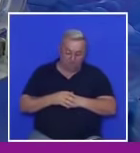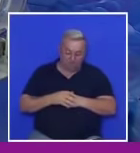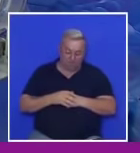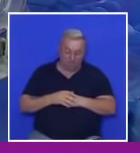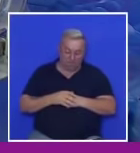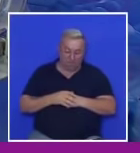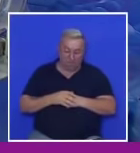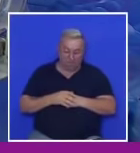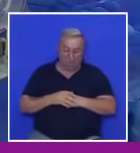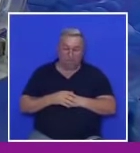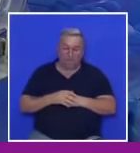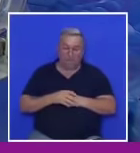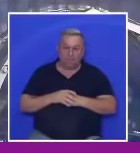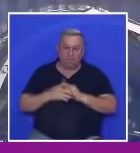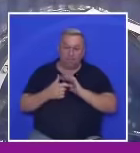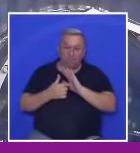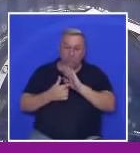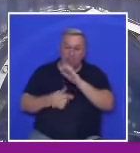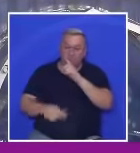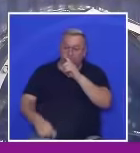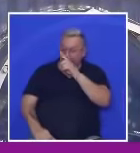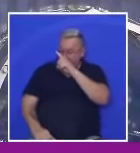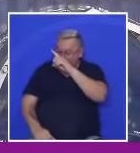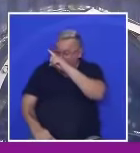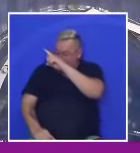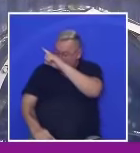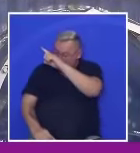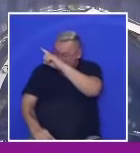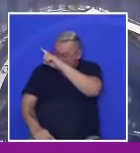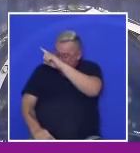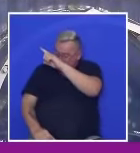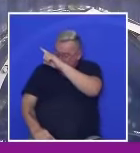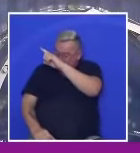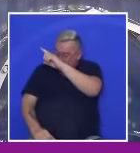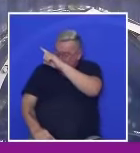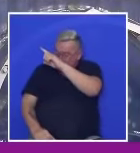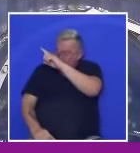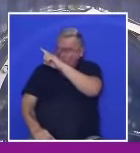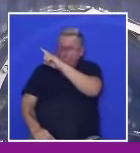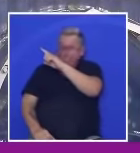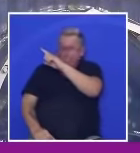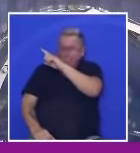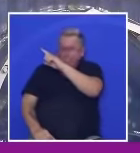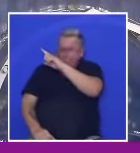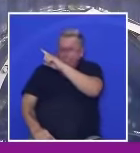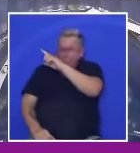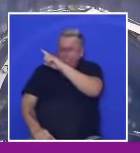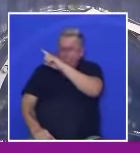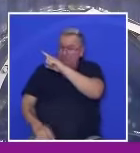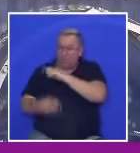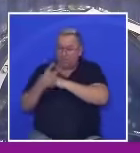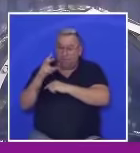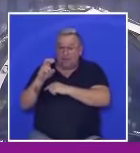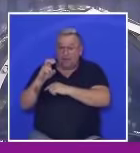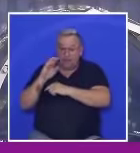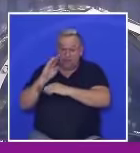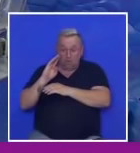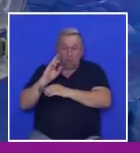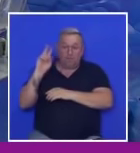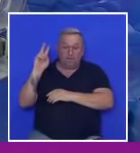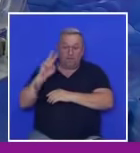Bem, vamos mostrar o globo número 3, que está com suporte em cima, abastecido com 25 bolas numeradas de 0